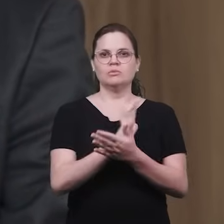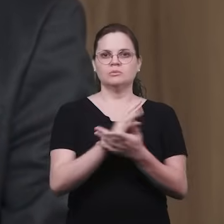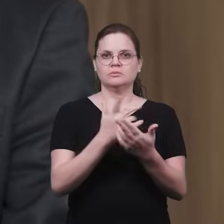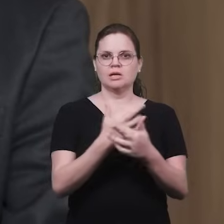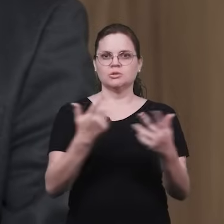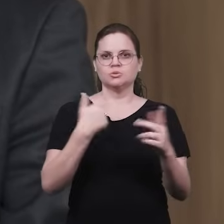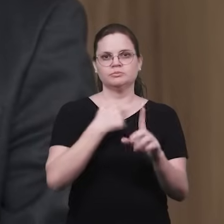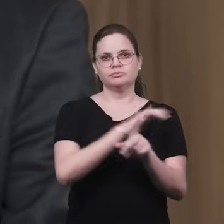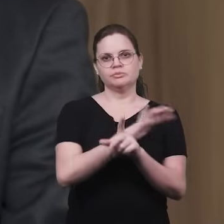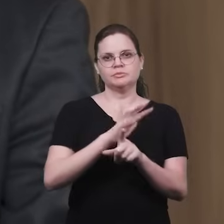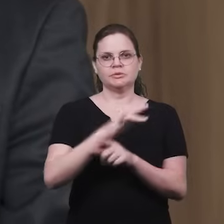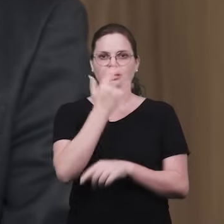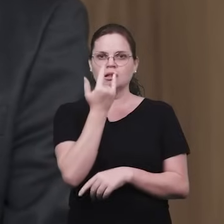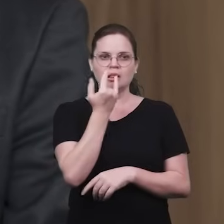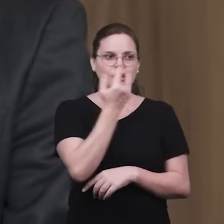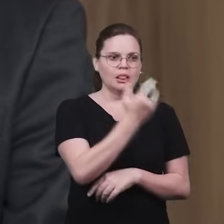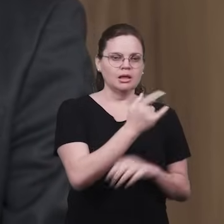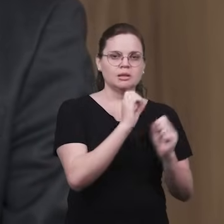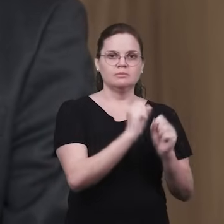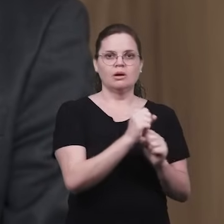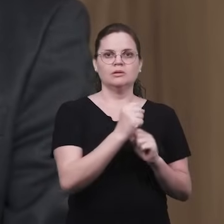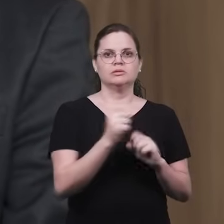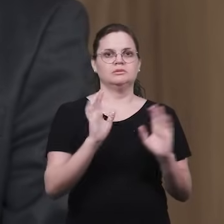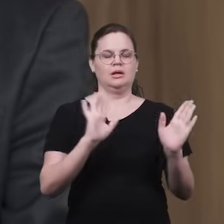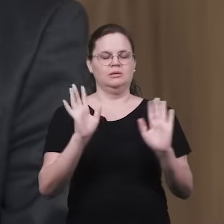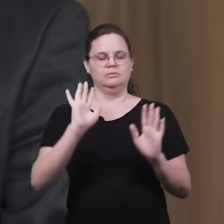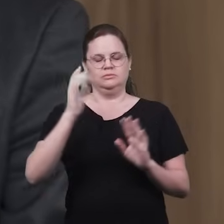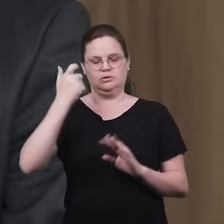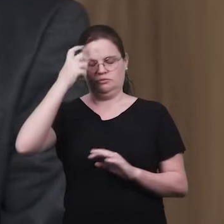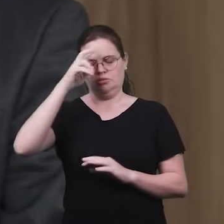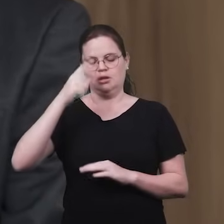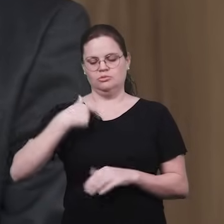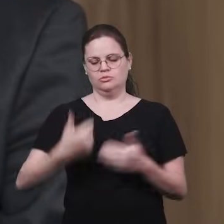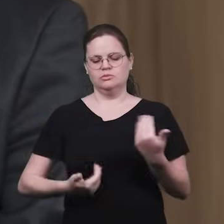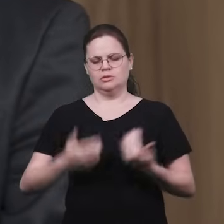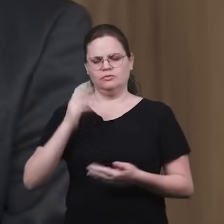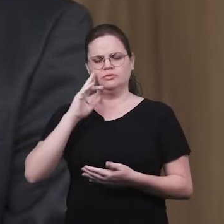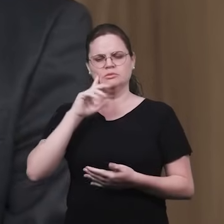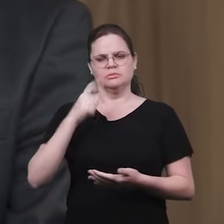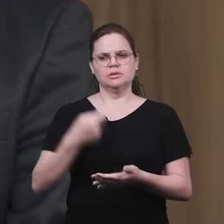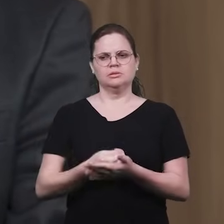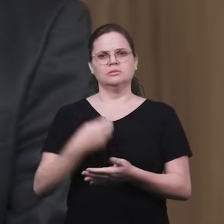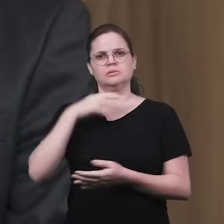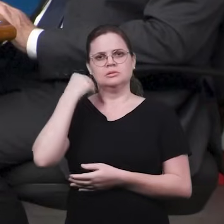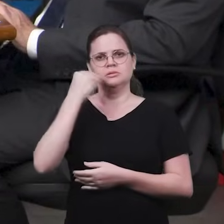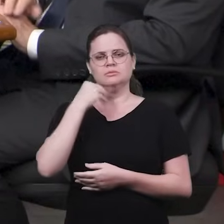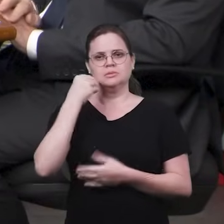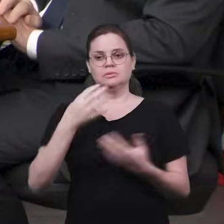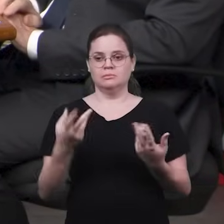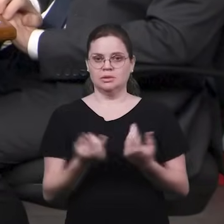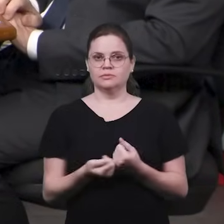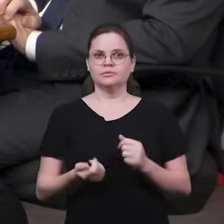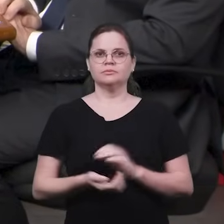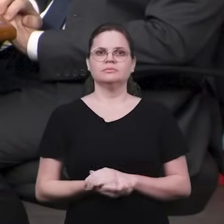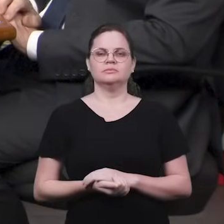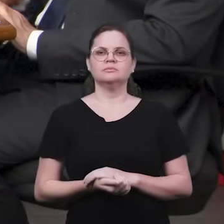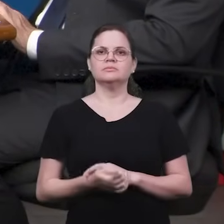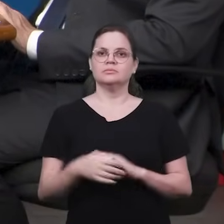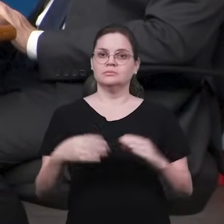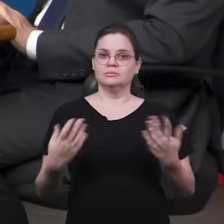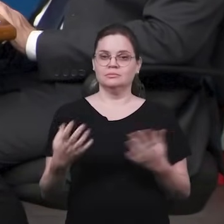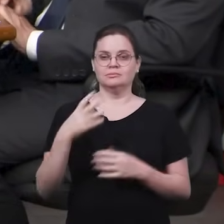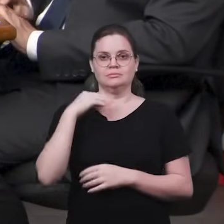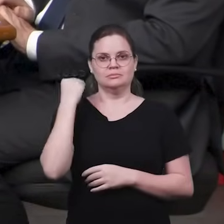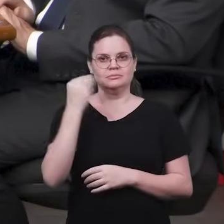muito cativantes e terríveis. Ele saiba: não, eu sou um servo do Senhor, ele tem as experiências maravilhosas. Essa experiência